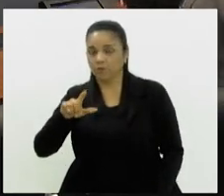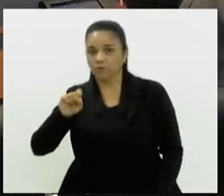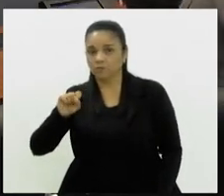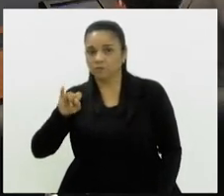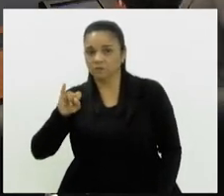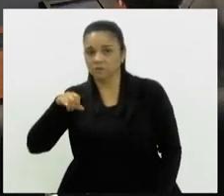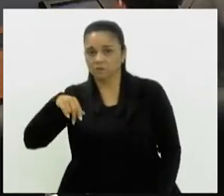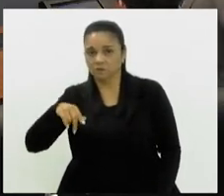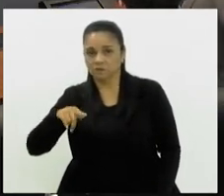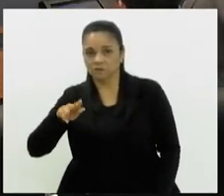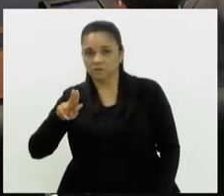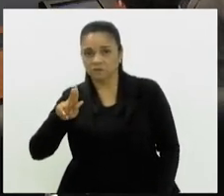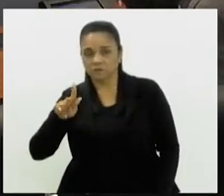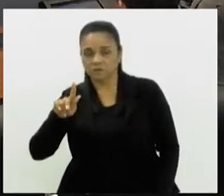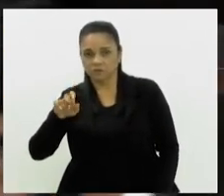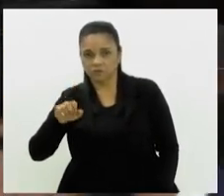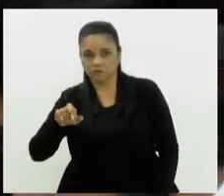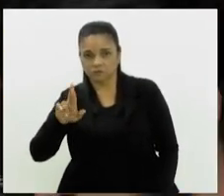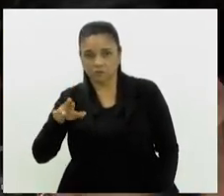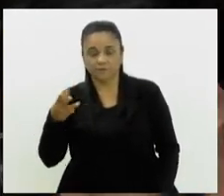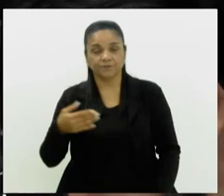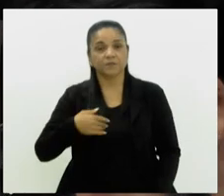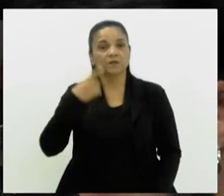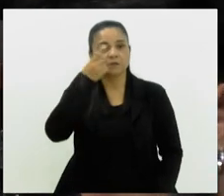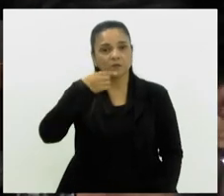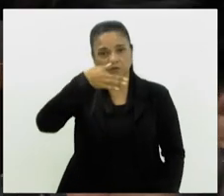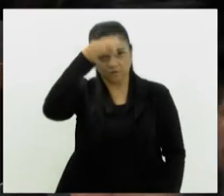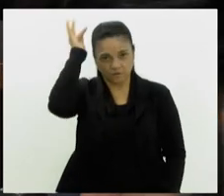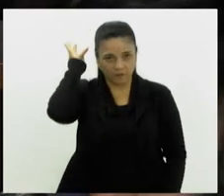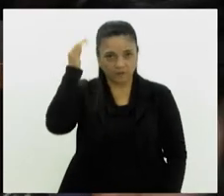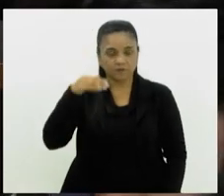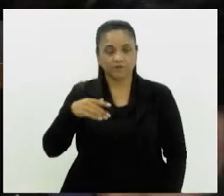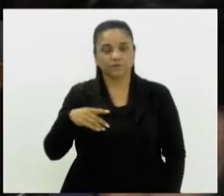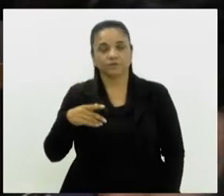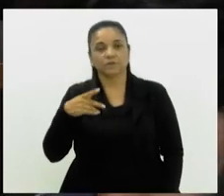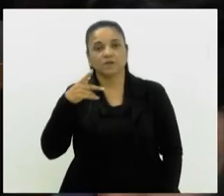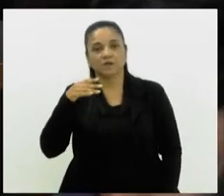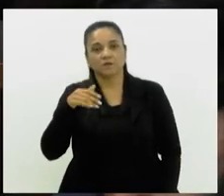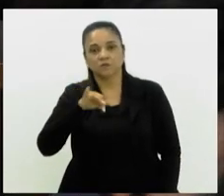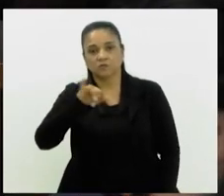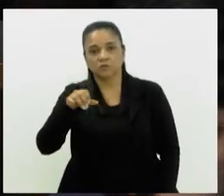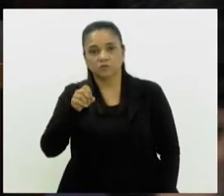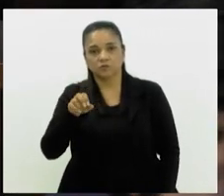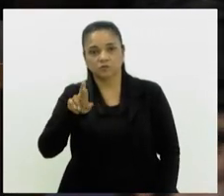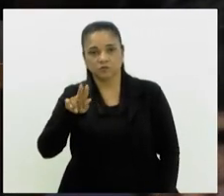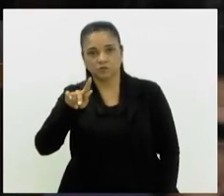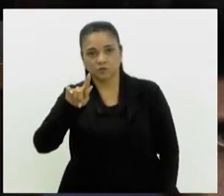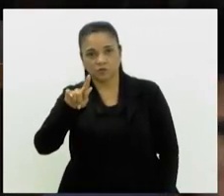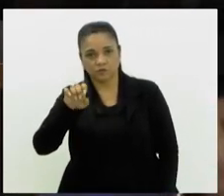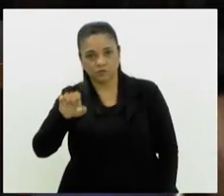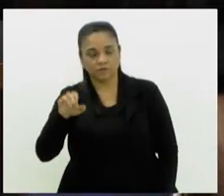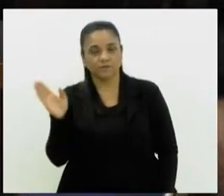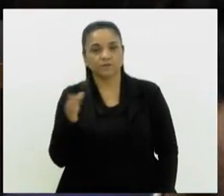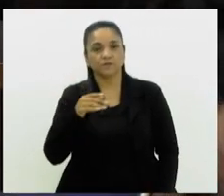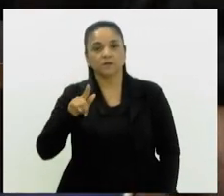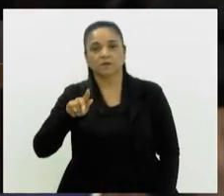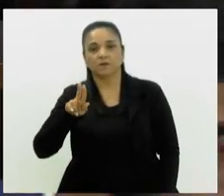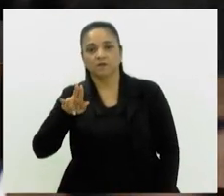É o Renato Machado. Fred Pacheco. Jorge Felipe Neto. Guilherme